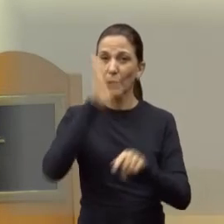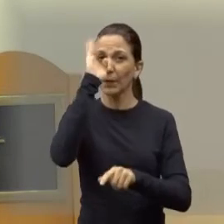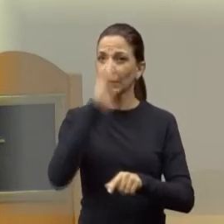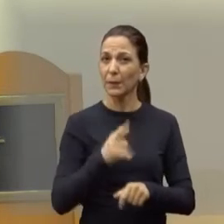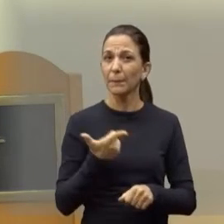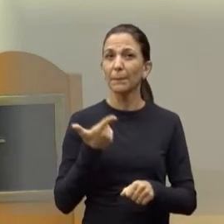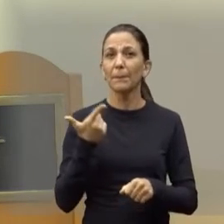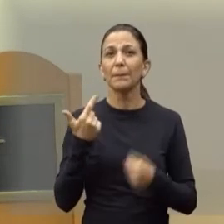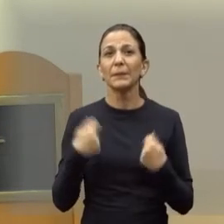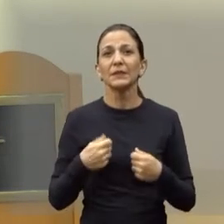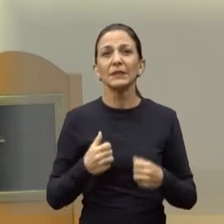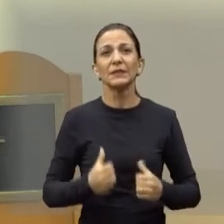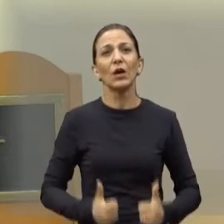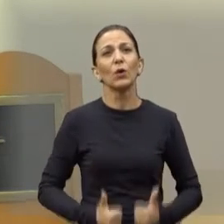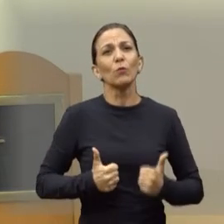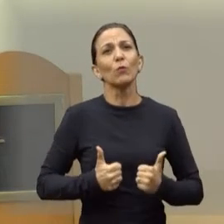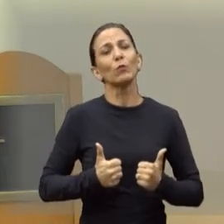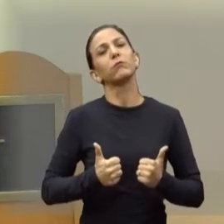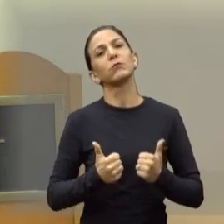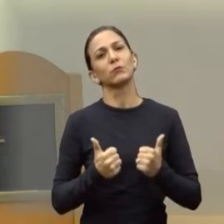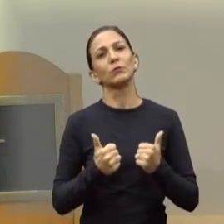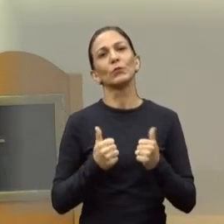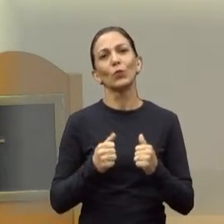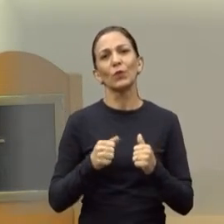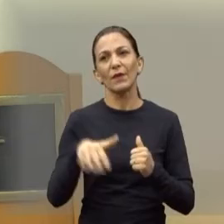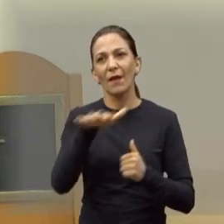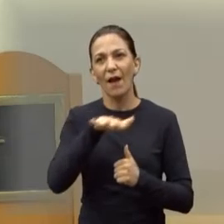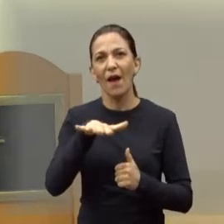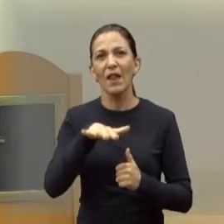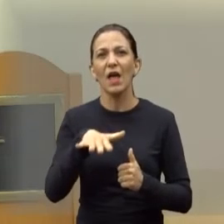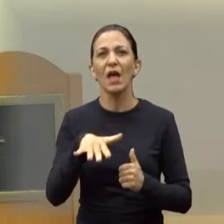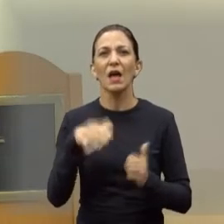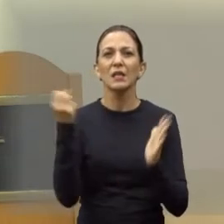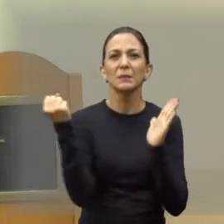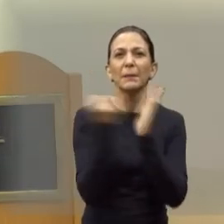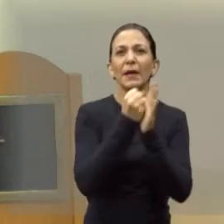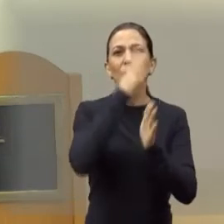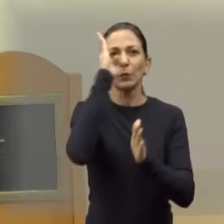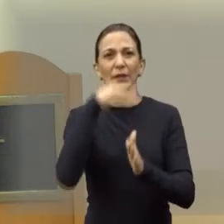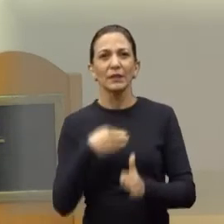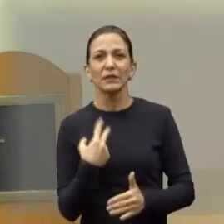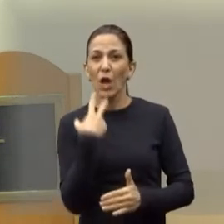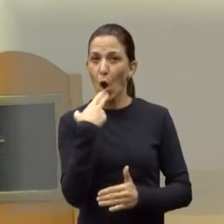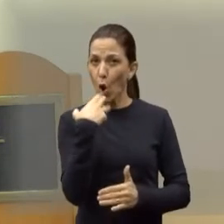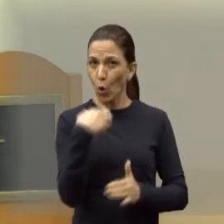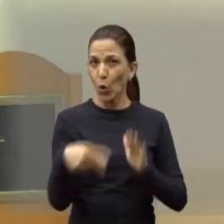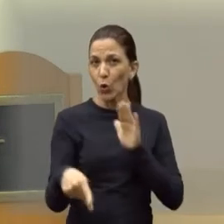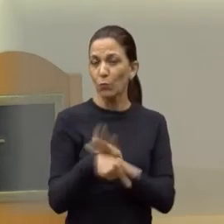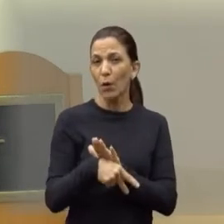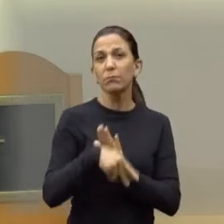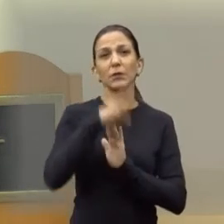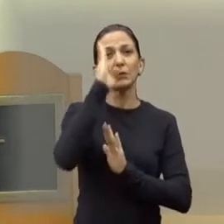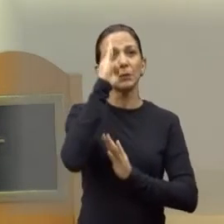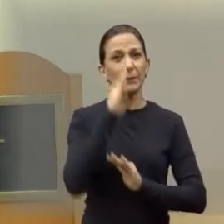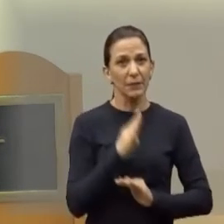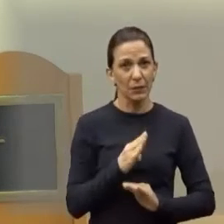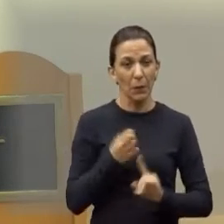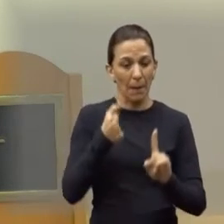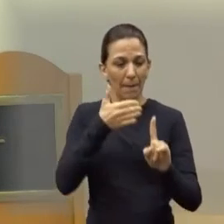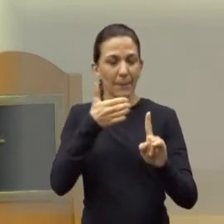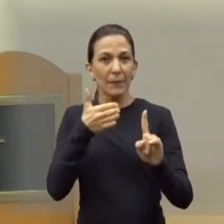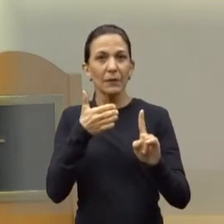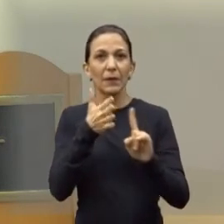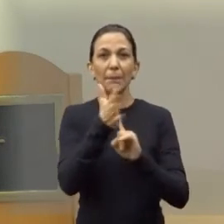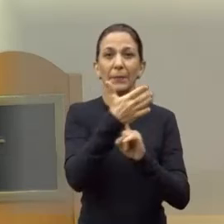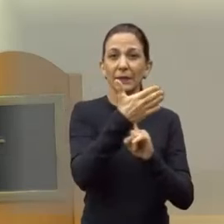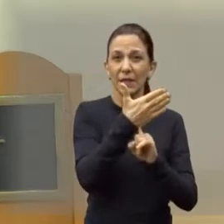recuperar o orgulho de vestir e defender os símbolos nacionais e as cores de nós do nosso país a bandeira brasileira